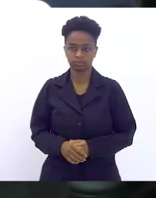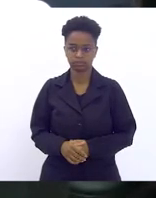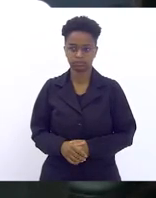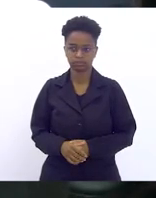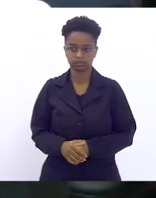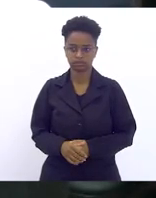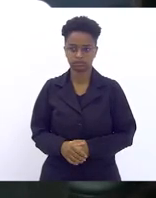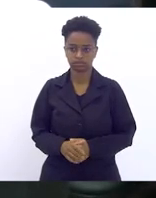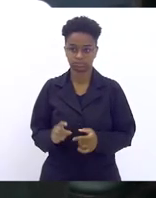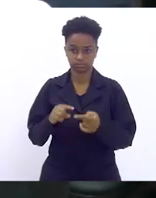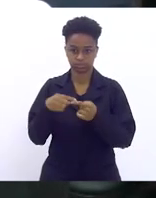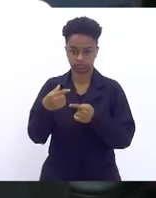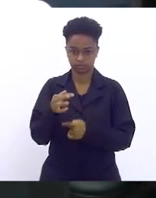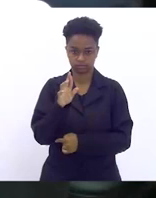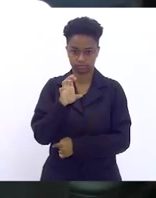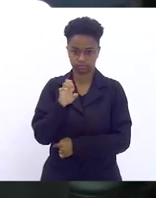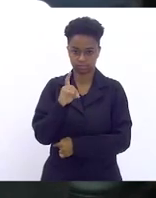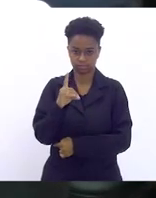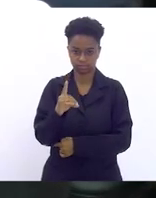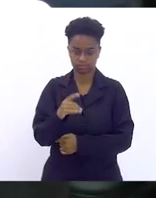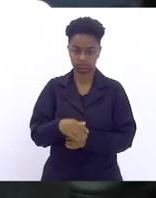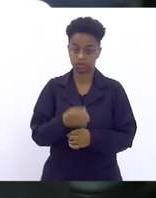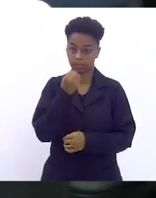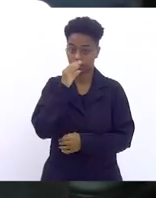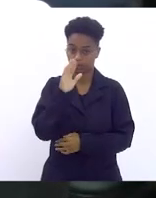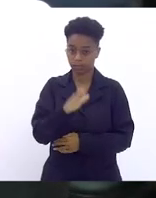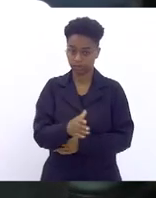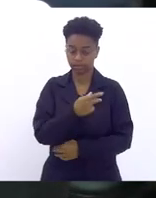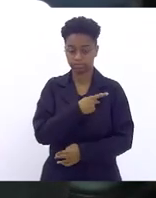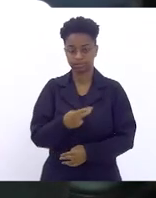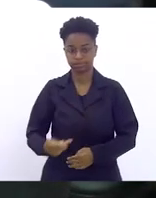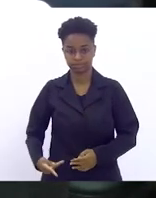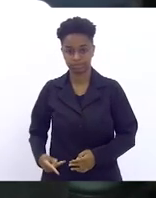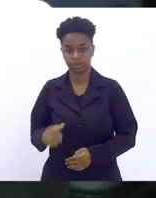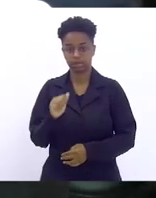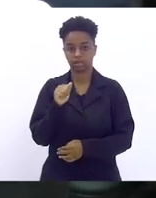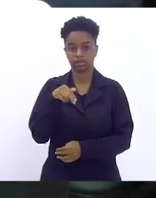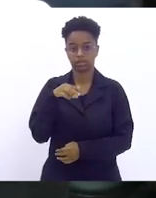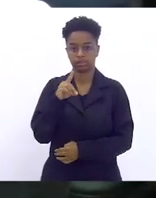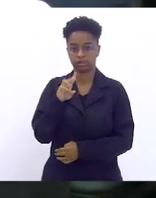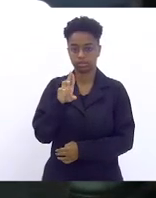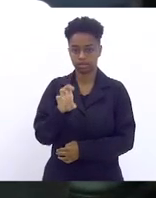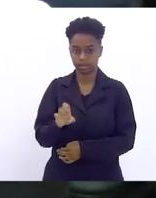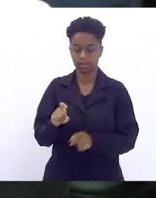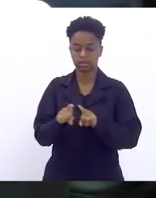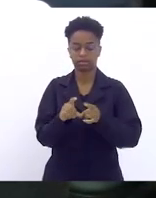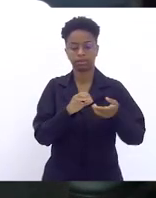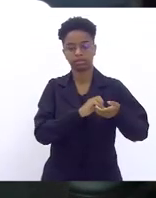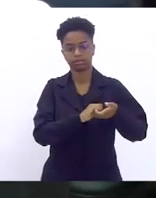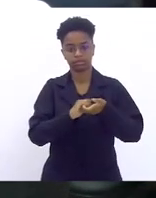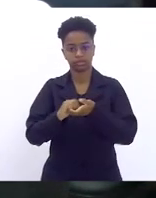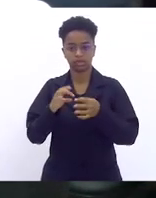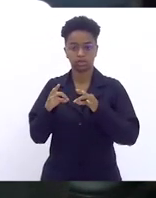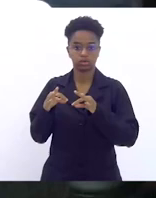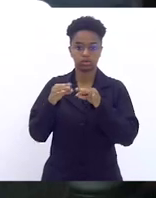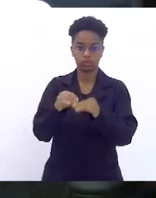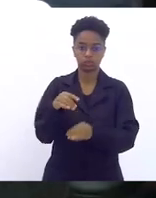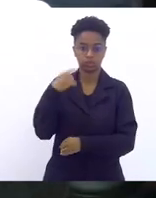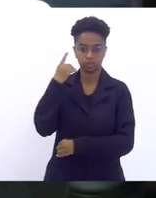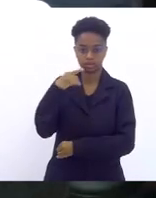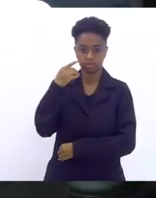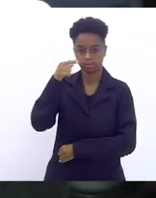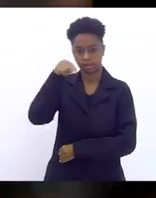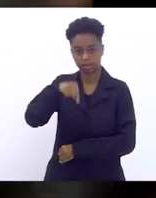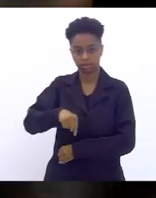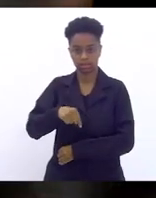e depois o Fred uma boa tarde Presidente André Correia em seu nome saúde todos os deputados aqui